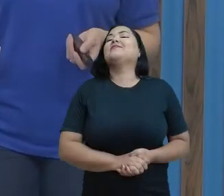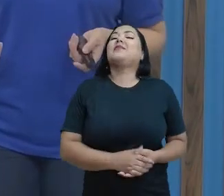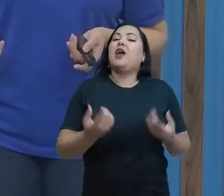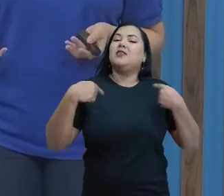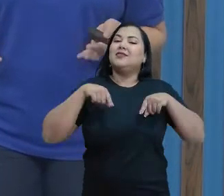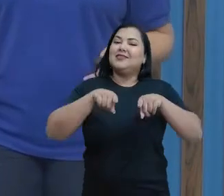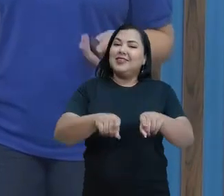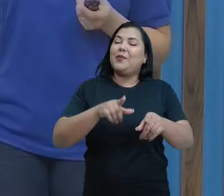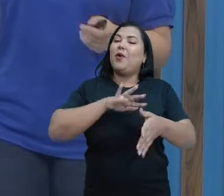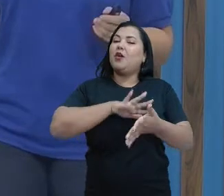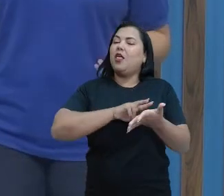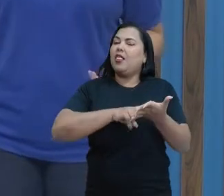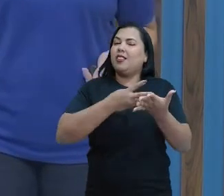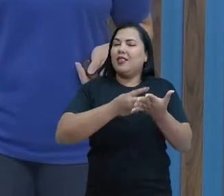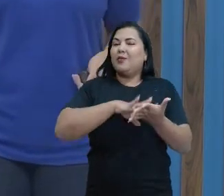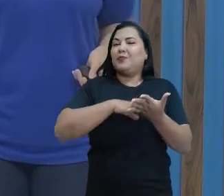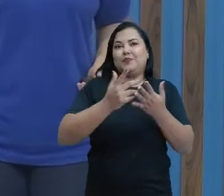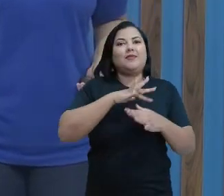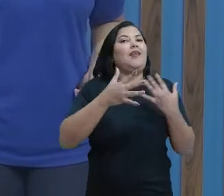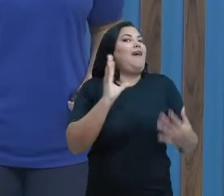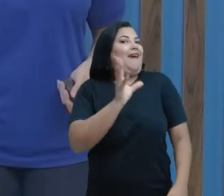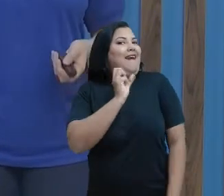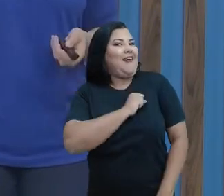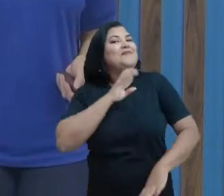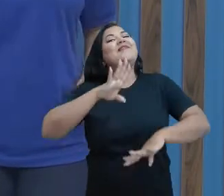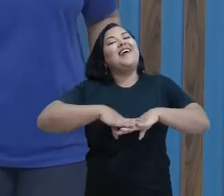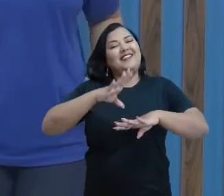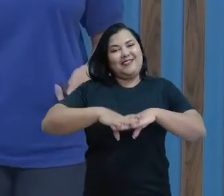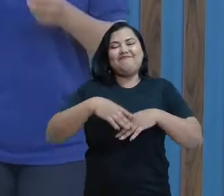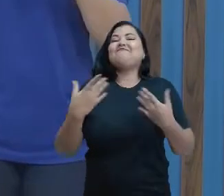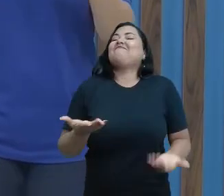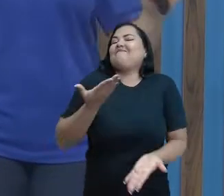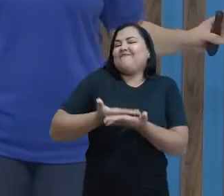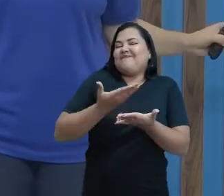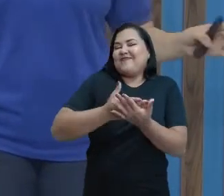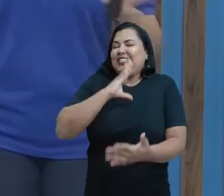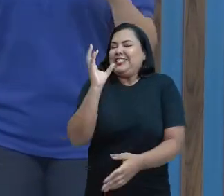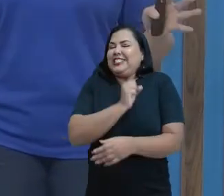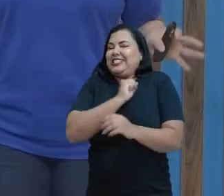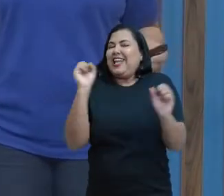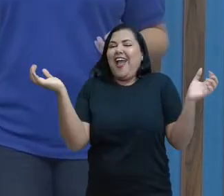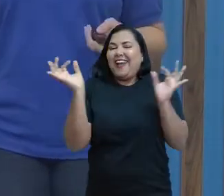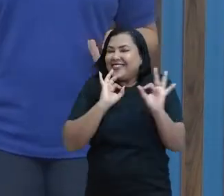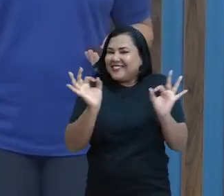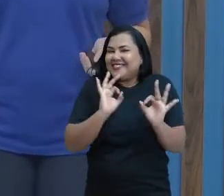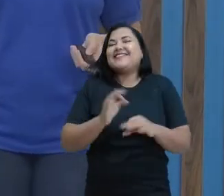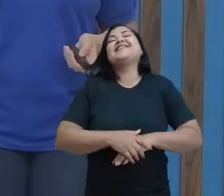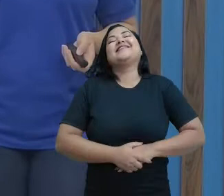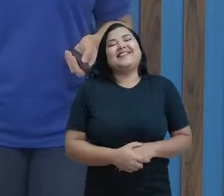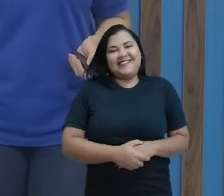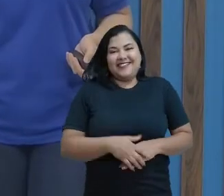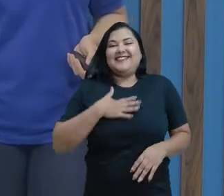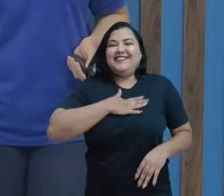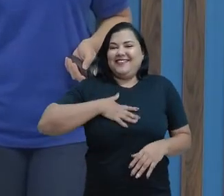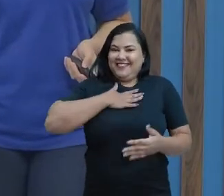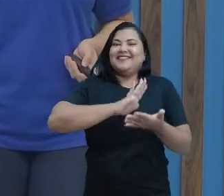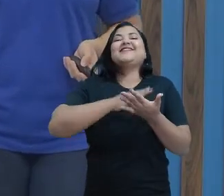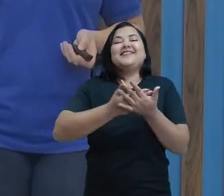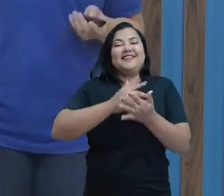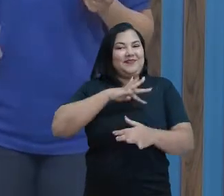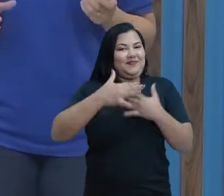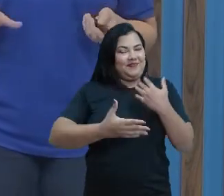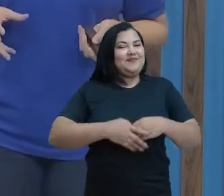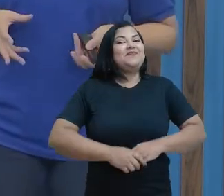brasileira de sinais, né? Ela adora matemática, gente. Ela tá na aula que ela tem assim, ó, o maior gosto de traduzir aqui junto com a gente, né,